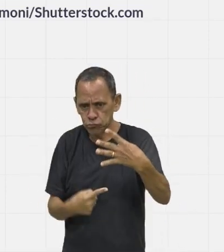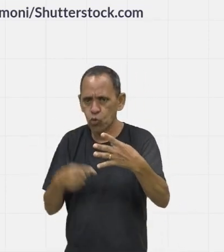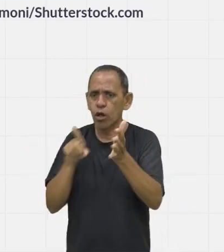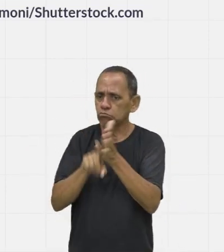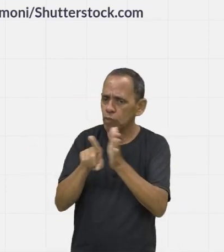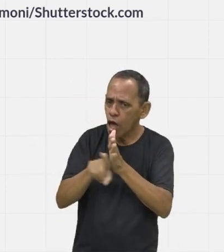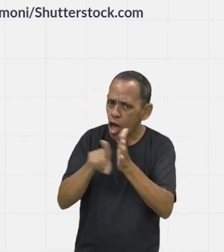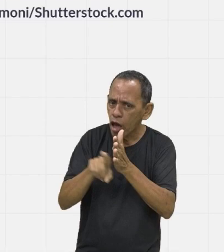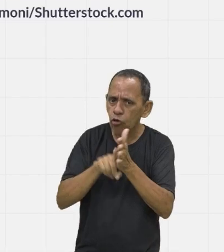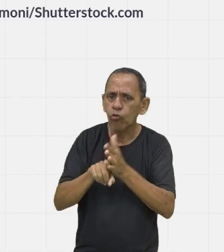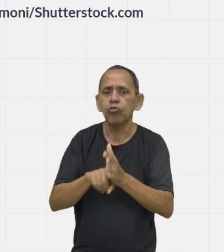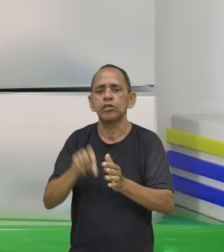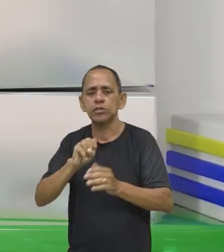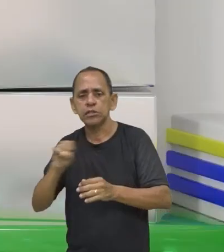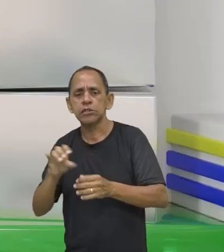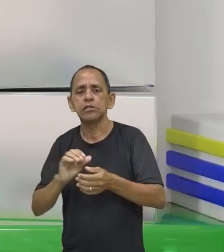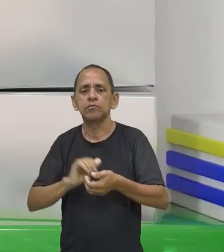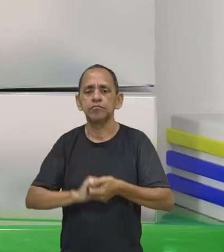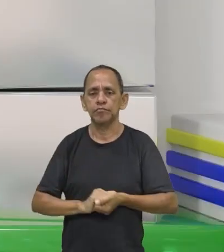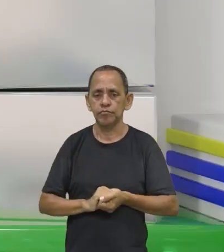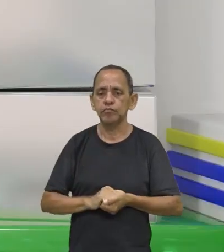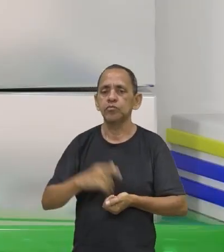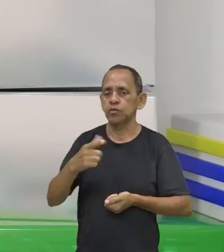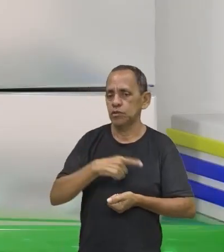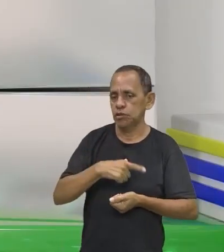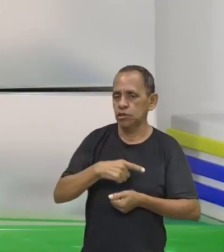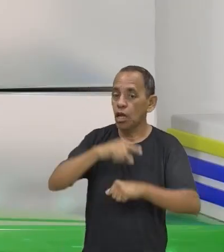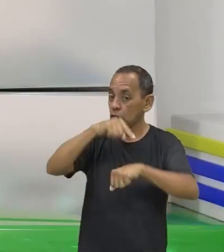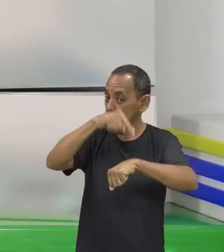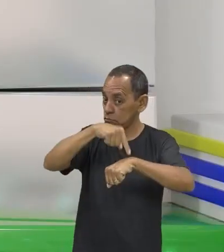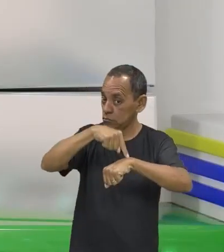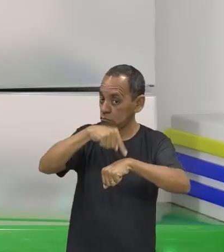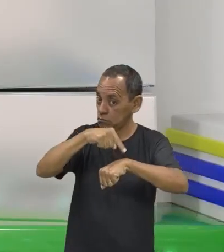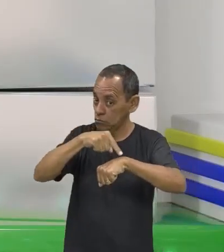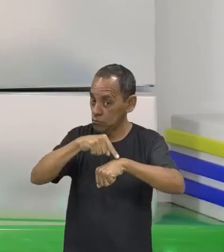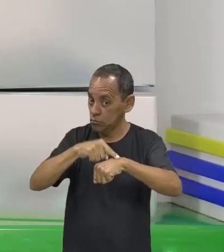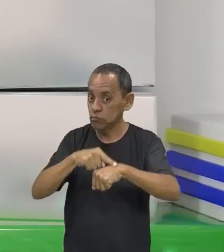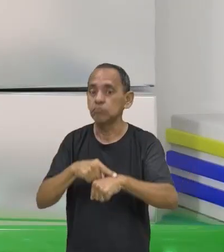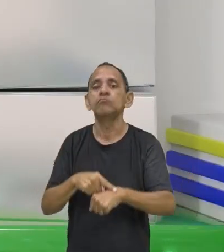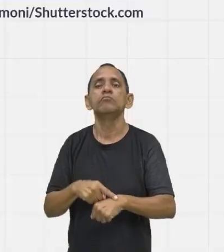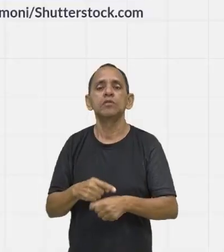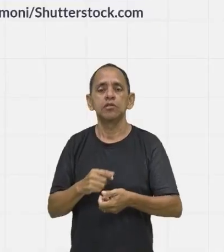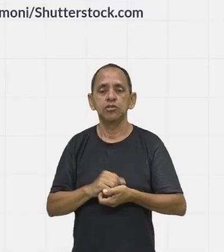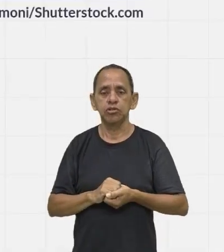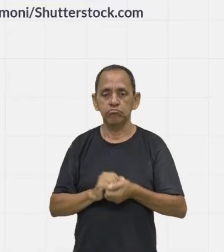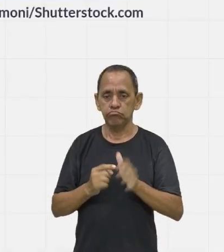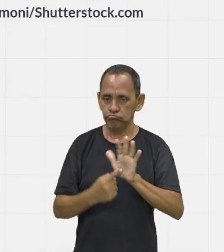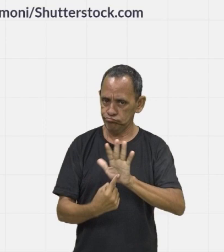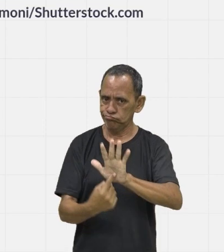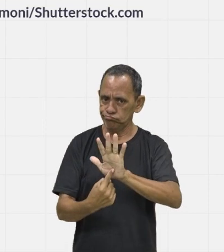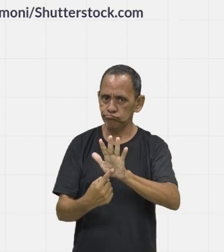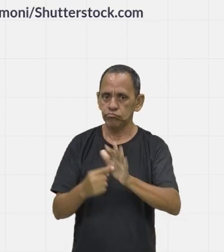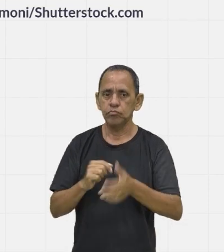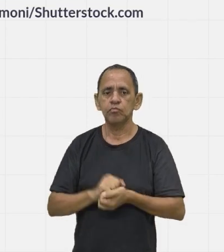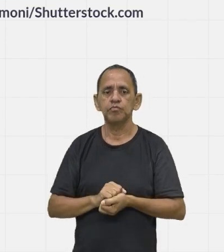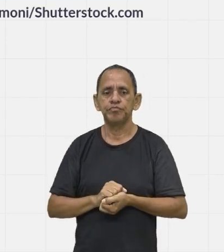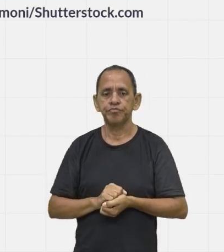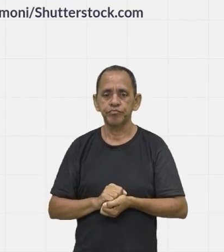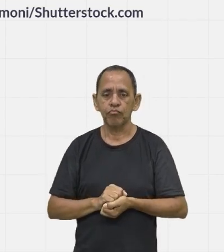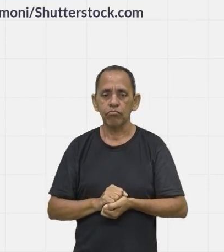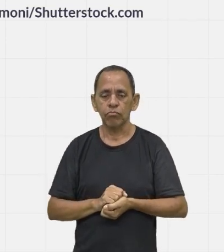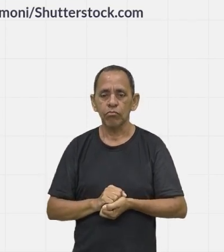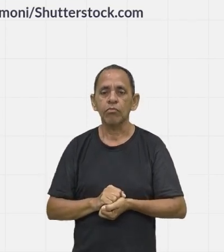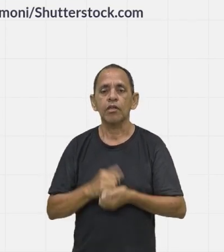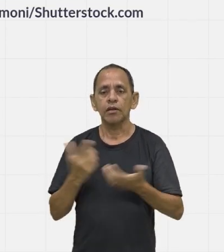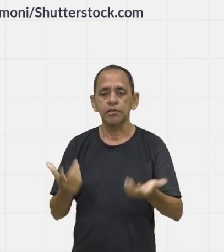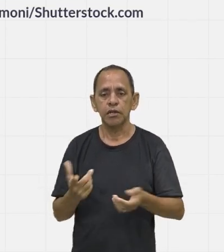aprendido durante as aulas. Então, existe esse momento para que você faça essa aplicação. Dando continuidade, a partir das 13h30, aí a